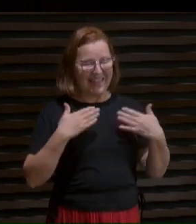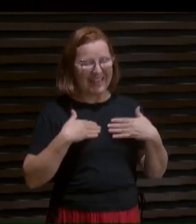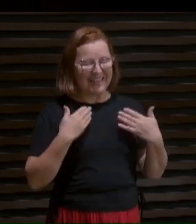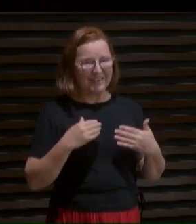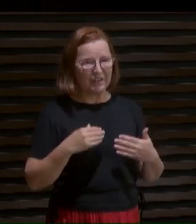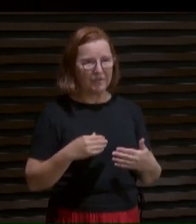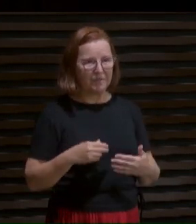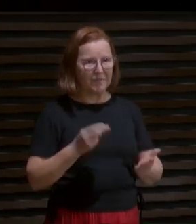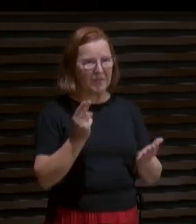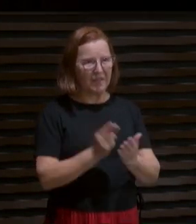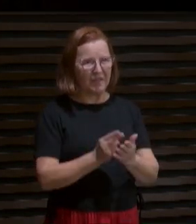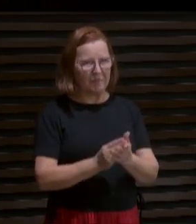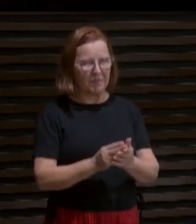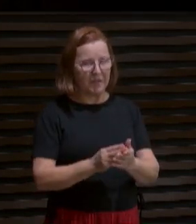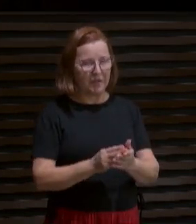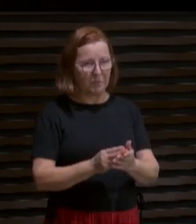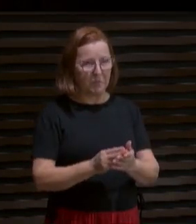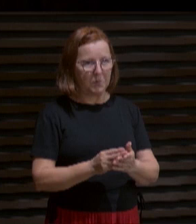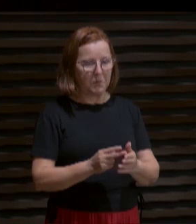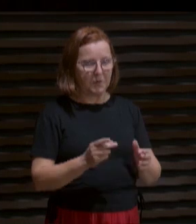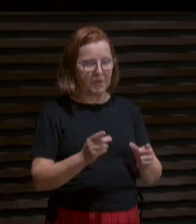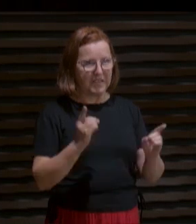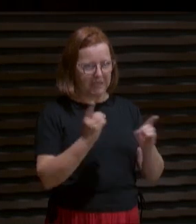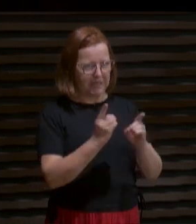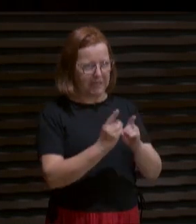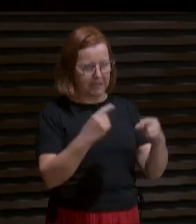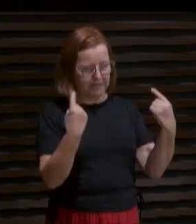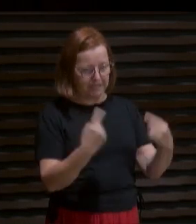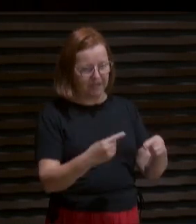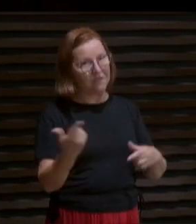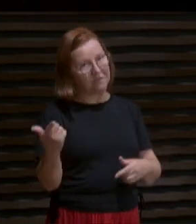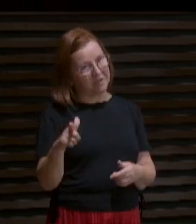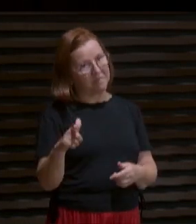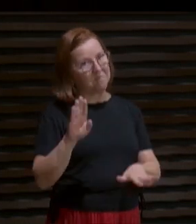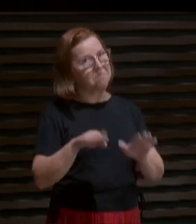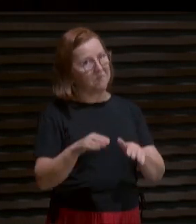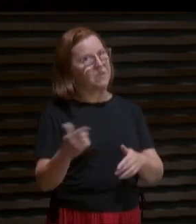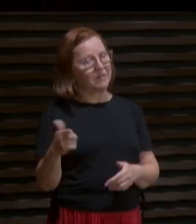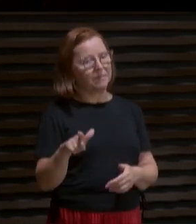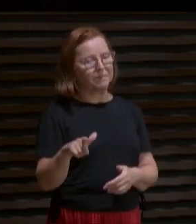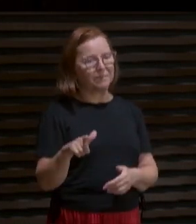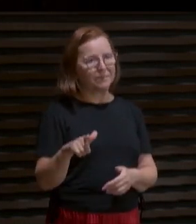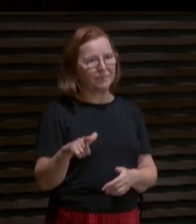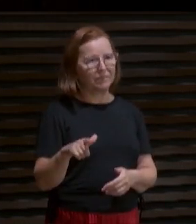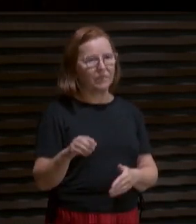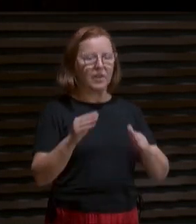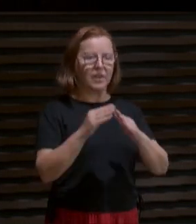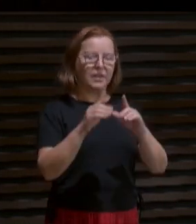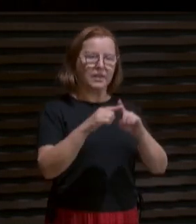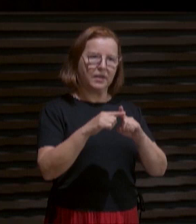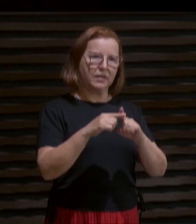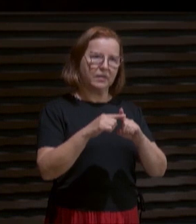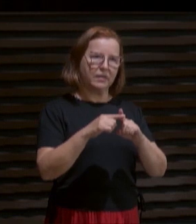que o chicote da perseguição venha, e possivelmente ele virá, a igreja deve passar